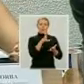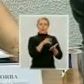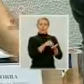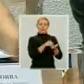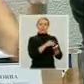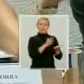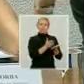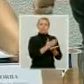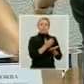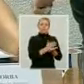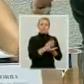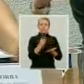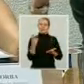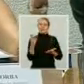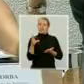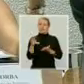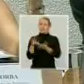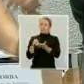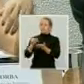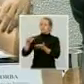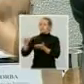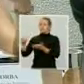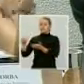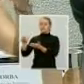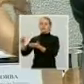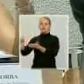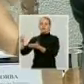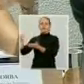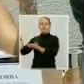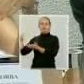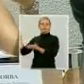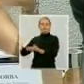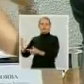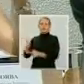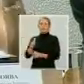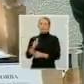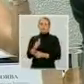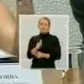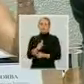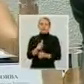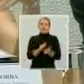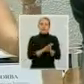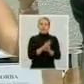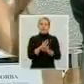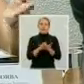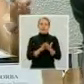três cópias de um outro título, e às vezes a gente não tinha feito um título que tinha